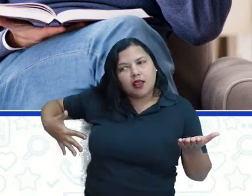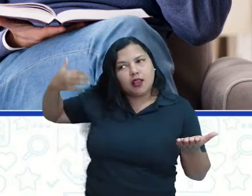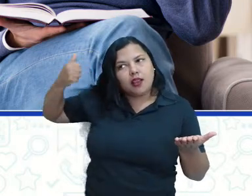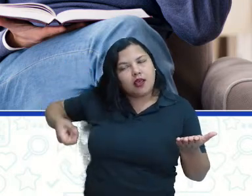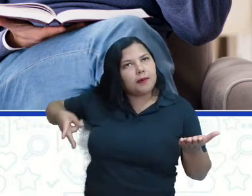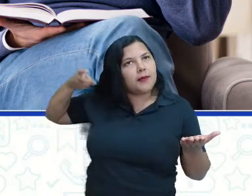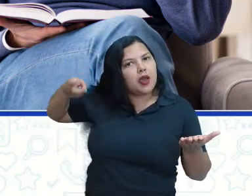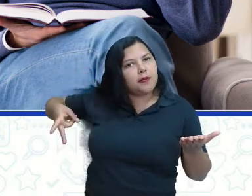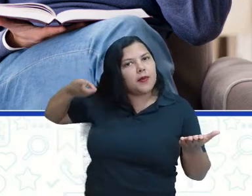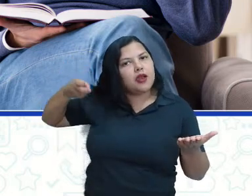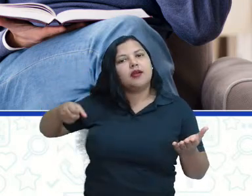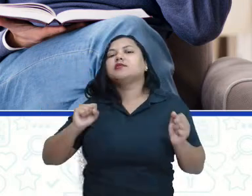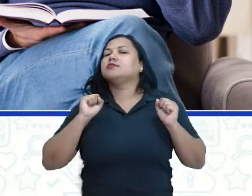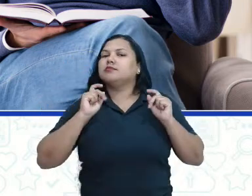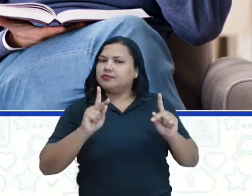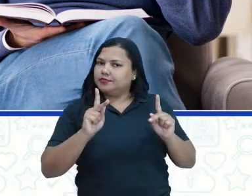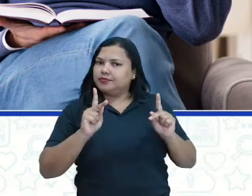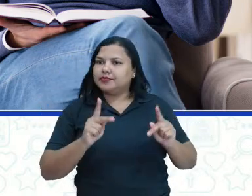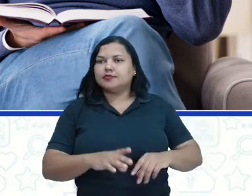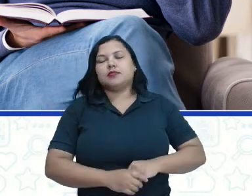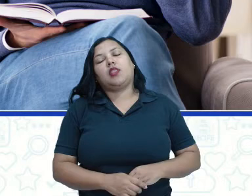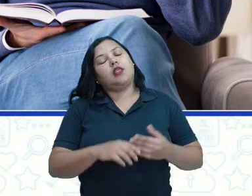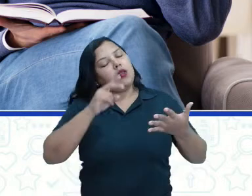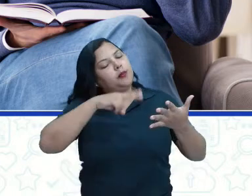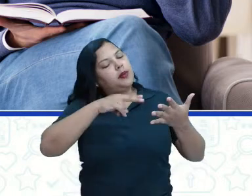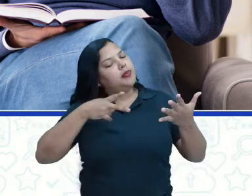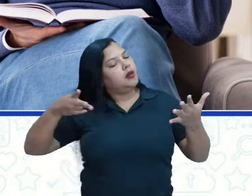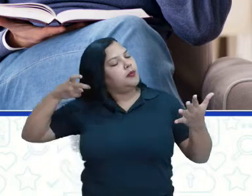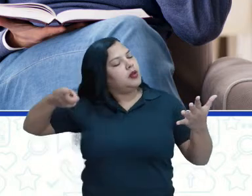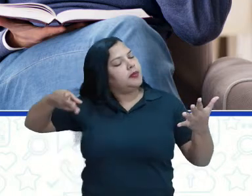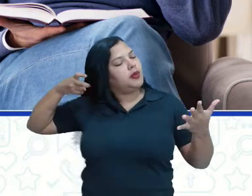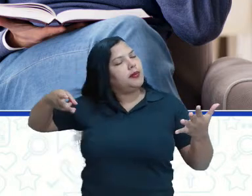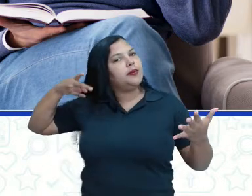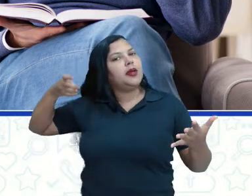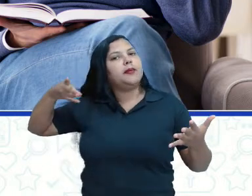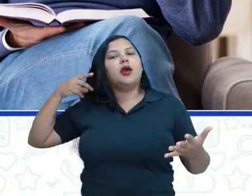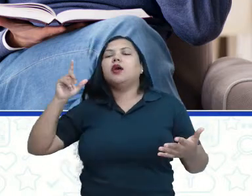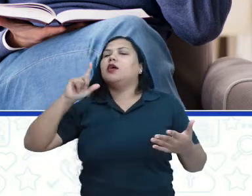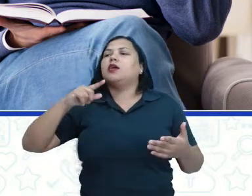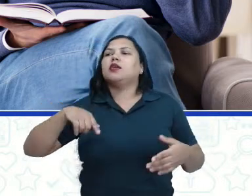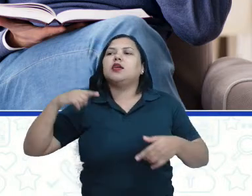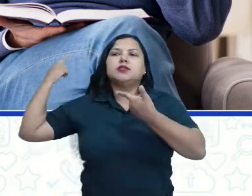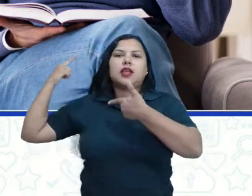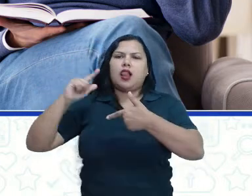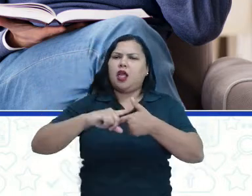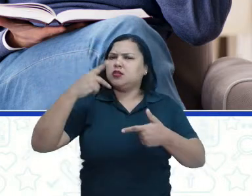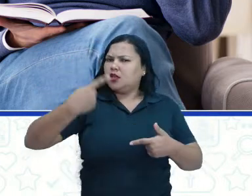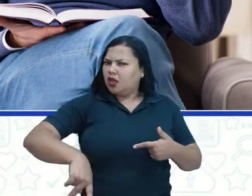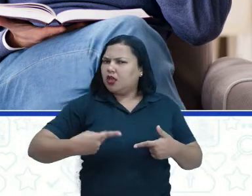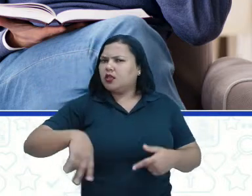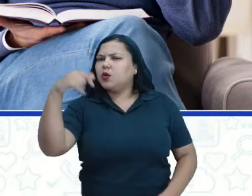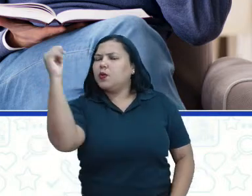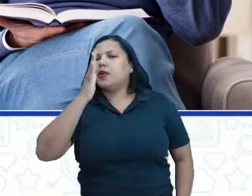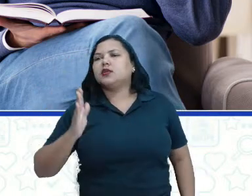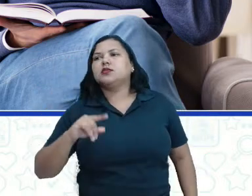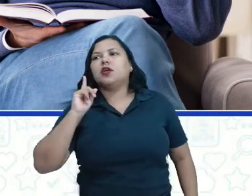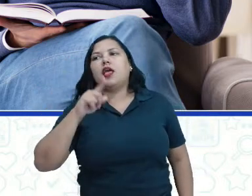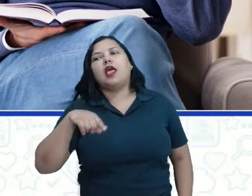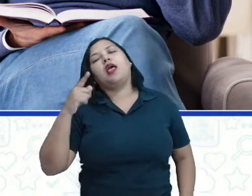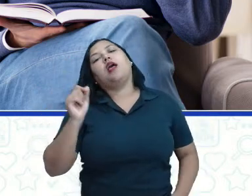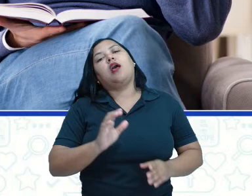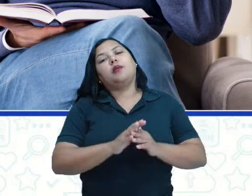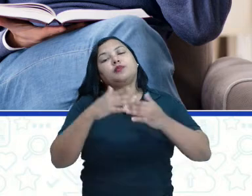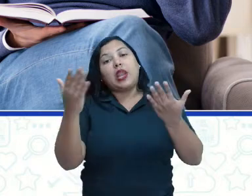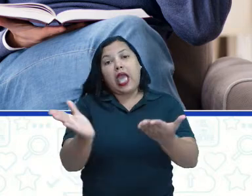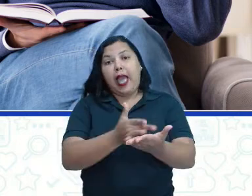com a leitura, alguém lendo. Né? Os mais clássicos desses livros, aqui, pelo menos aqui no Brasil, é aquela